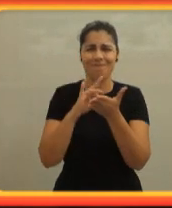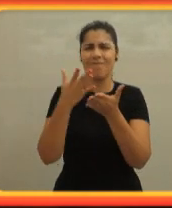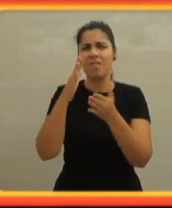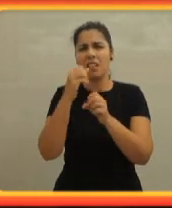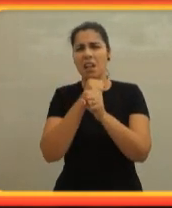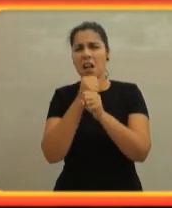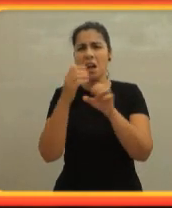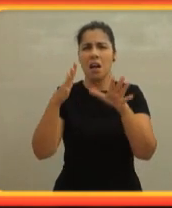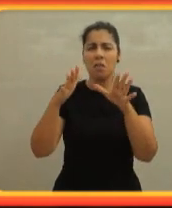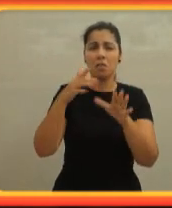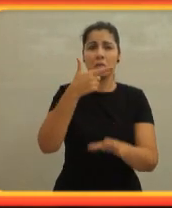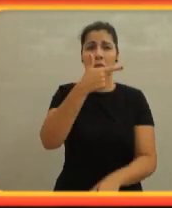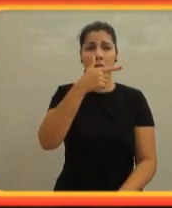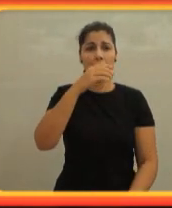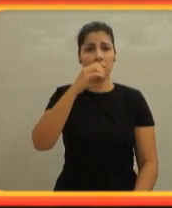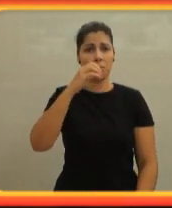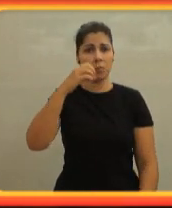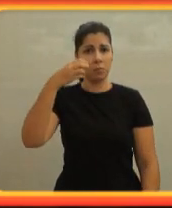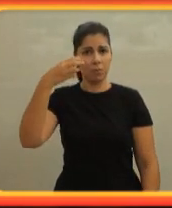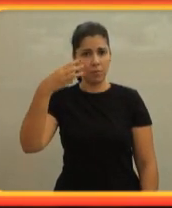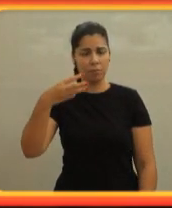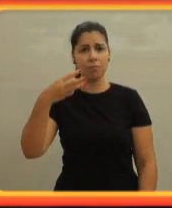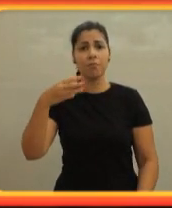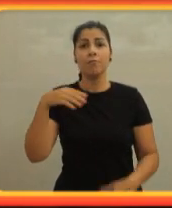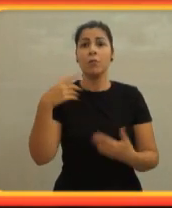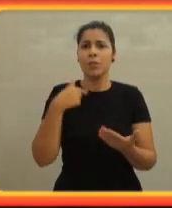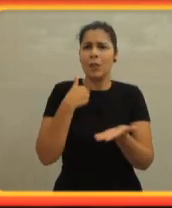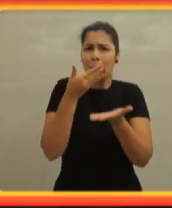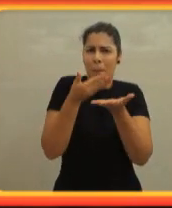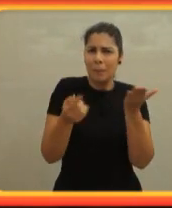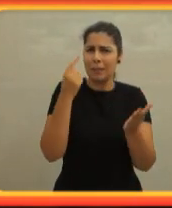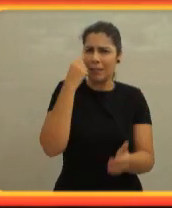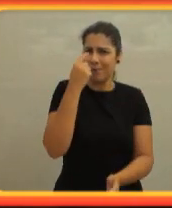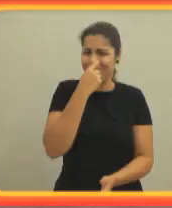cego definitivamente no ano de 2003.